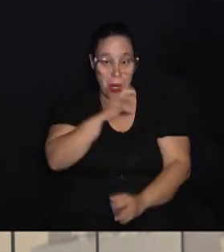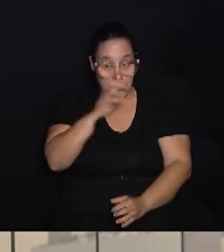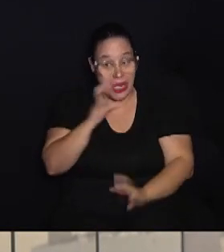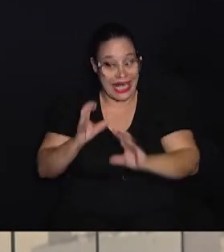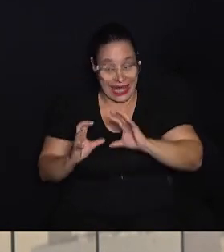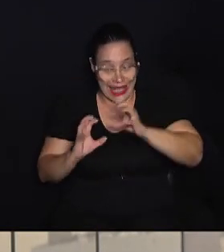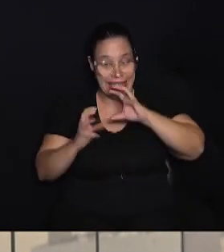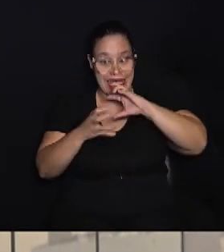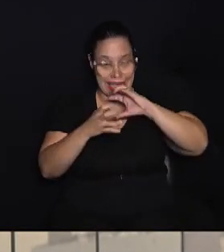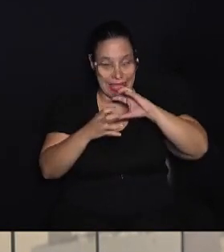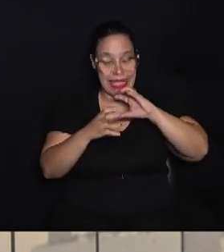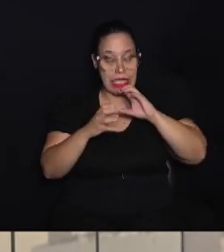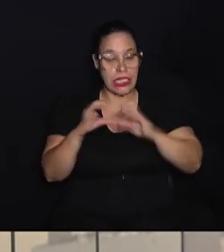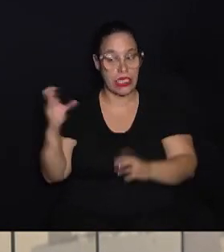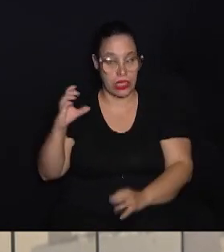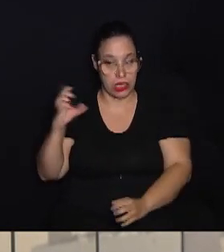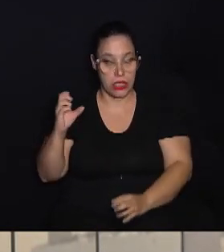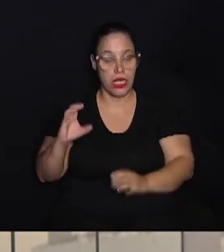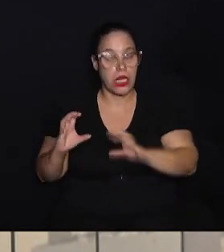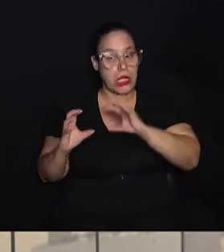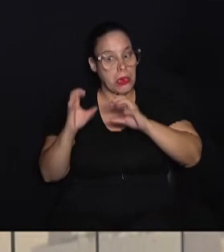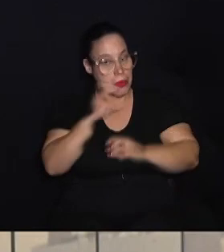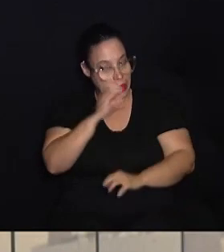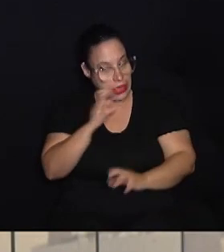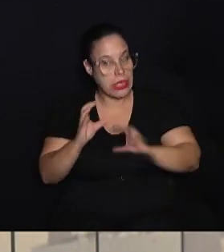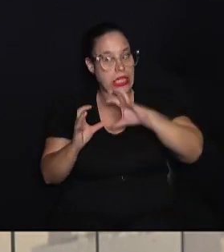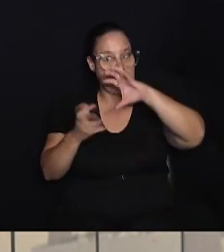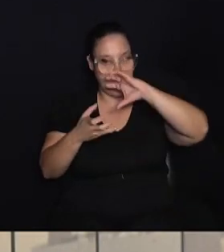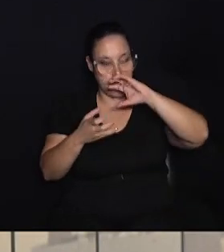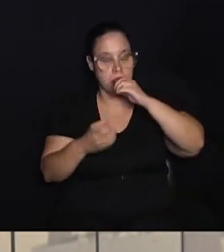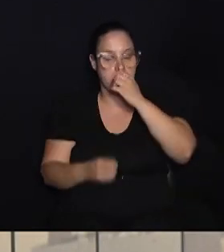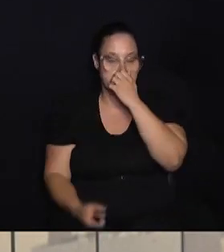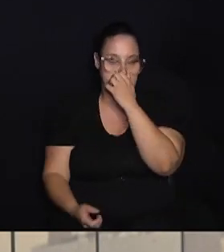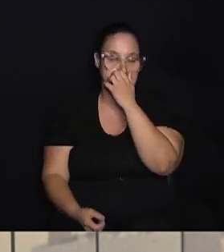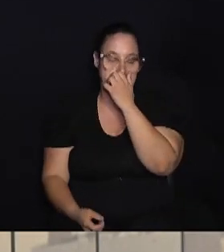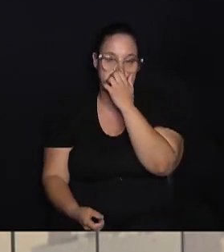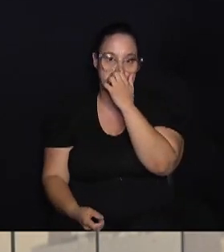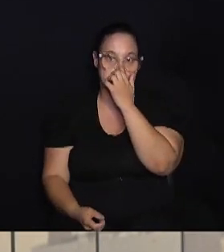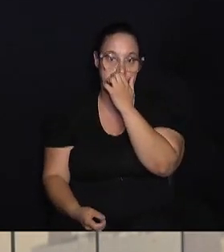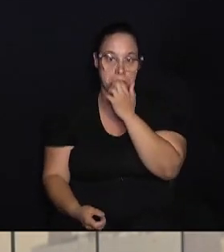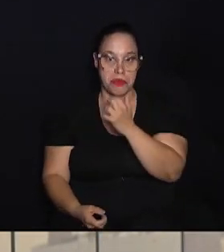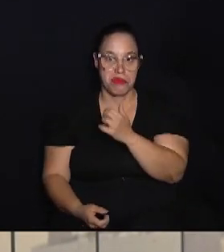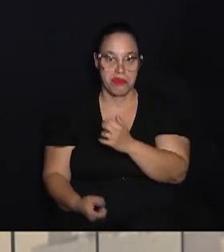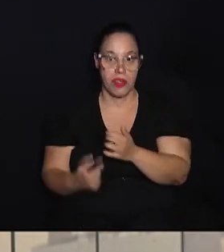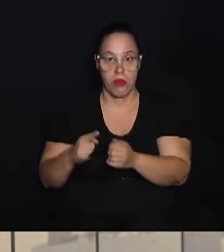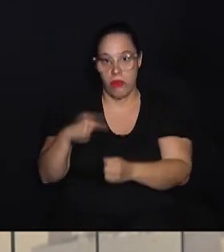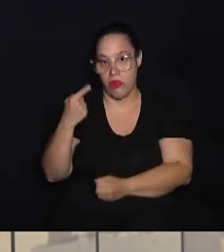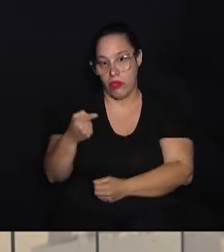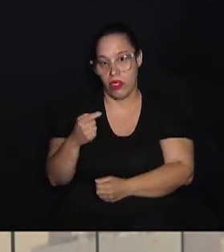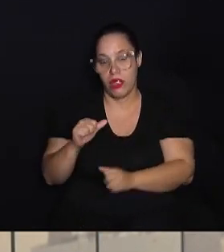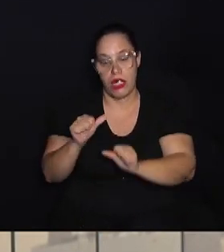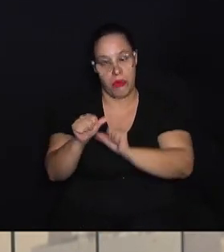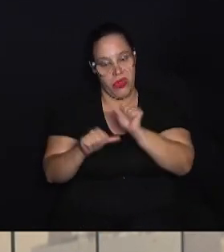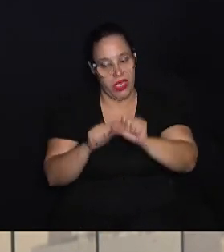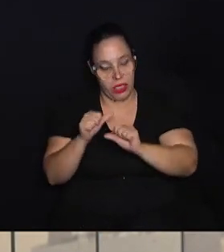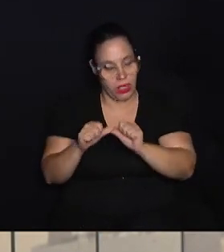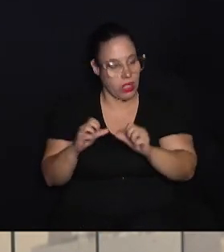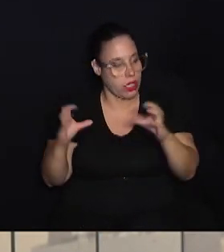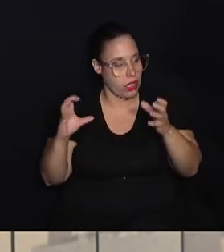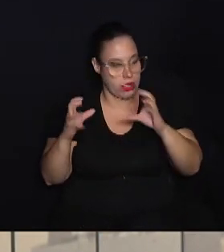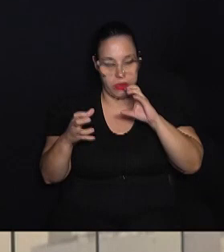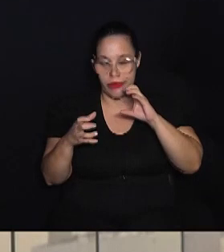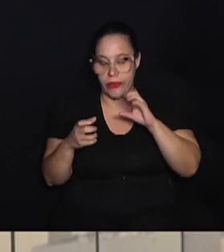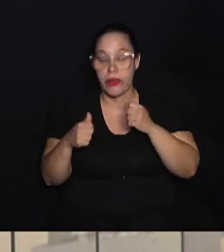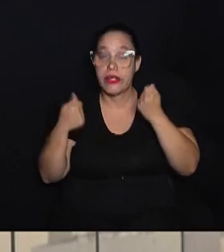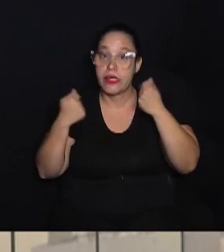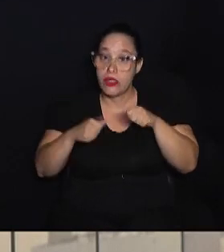que já vários cientistas usam o termo emergência climática, porque a gente já meio que passou dessa fase das mudanças climáticas, a gente